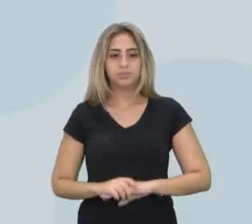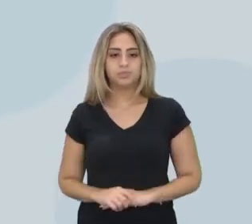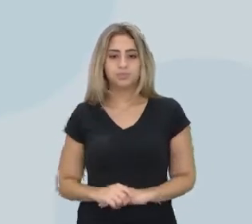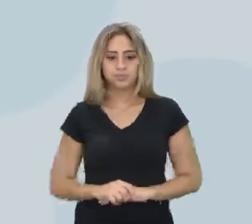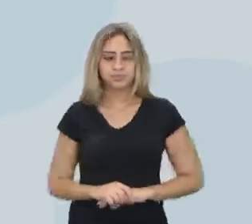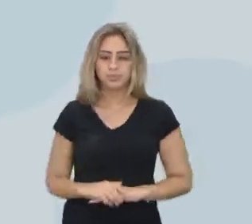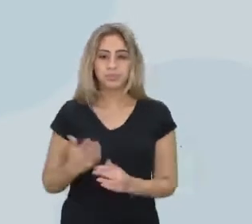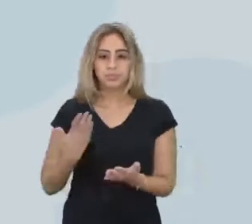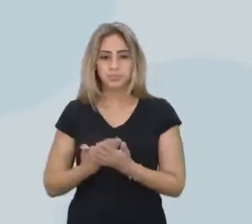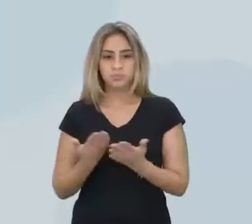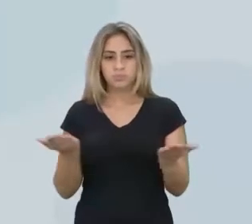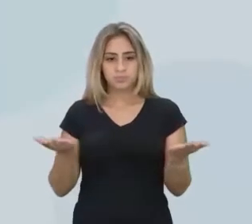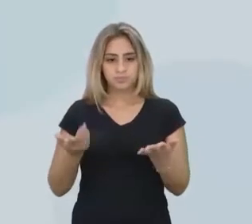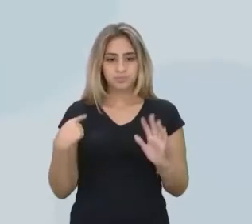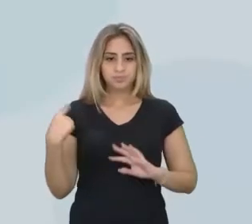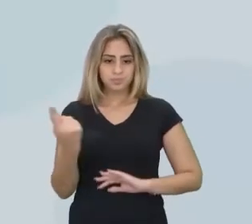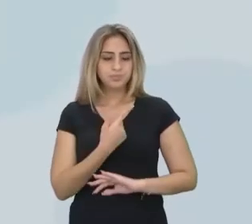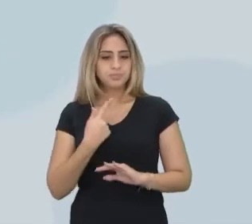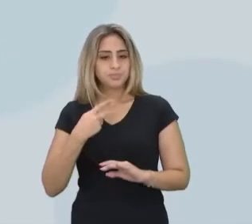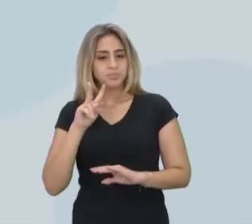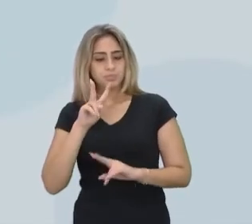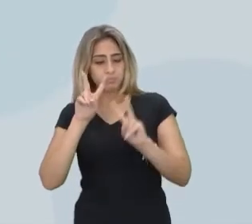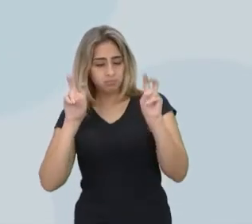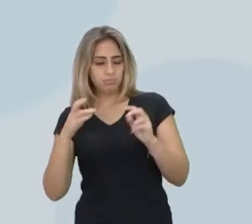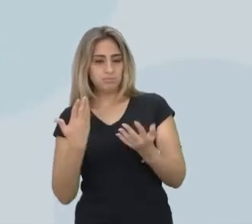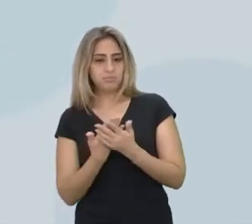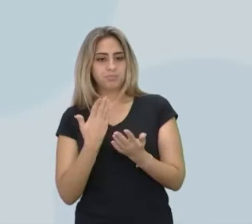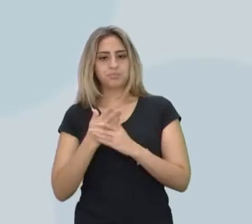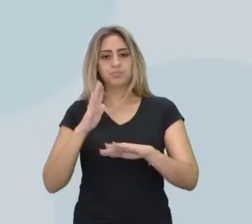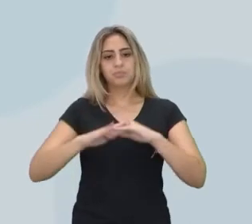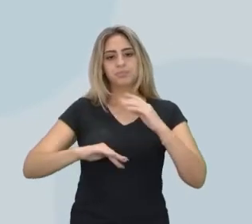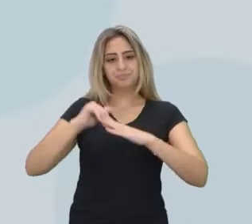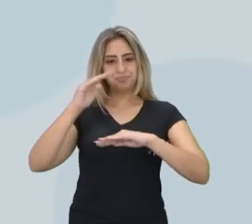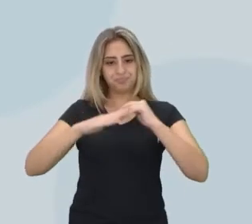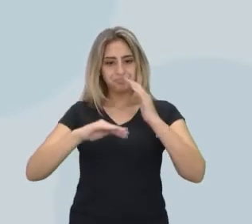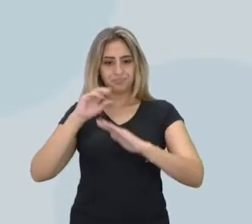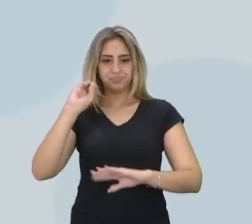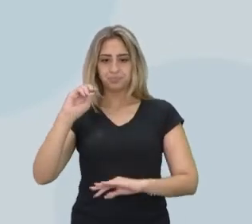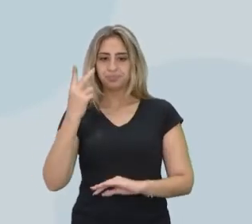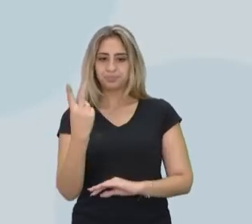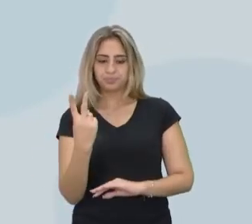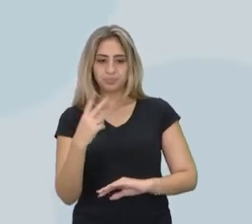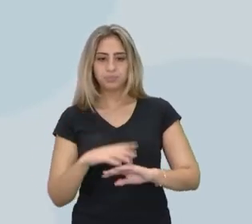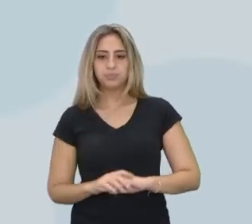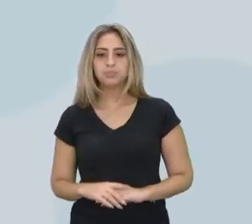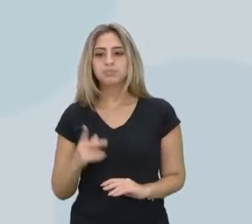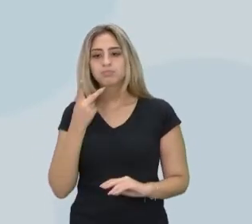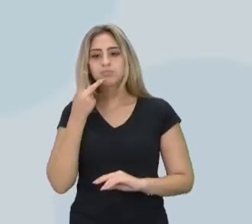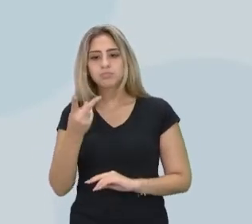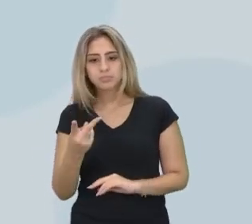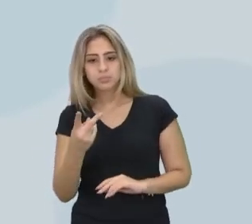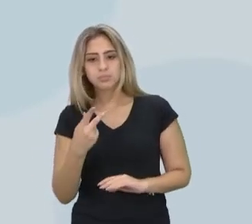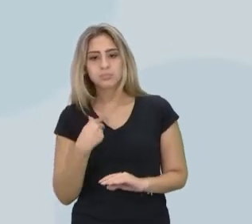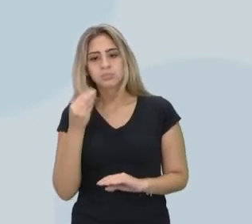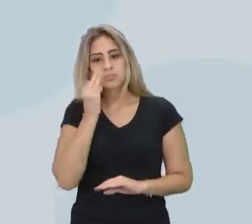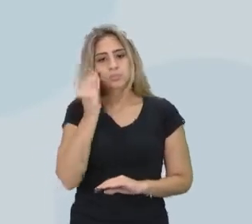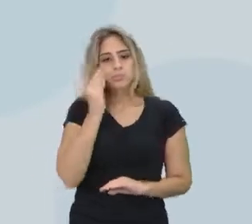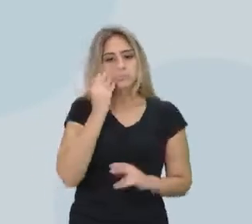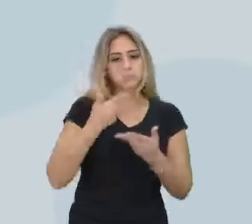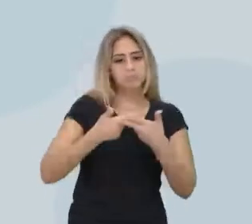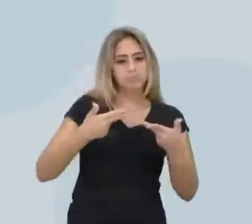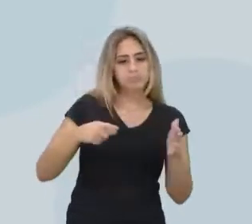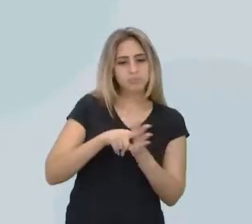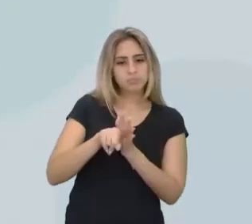a aula de hoje, a gente vai estudar a habilidade 02, que diz levantar e testar